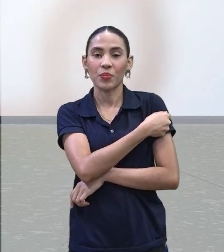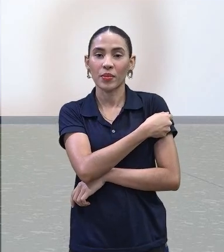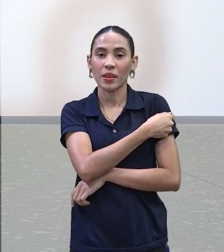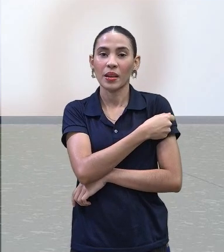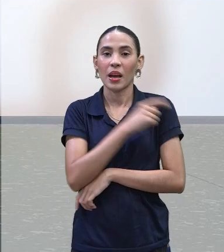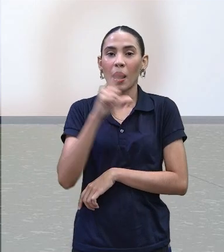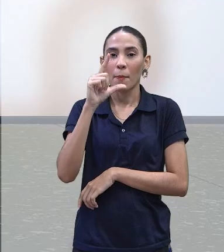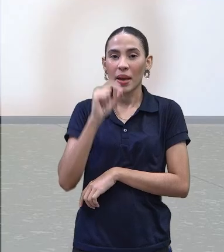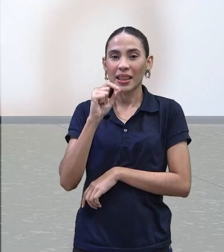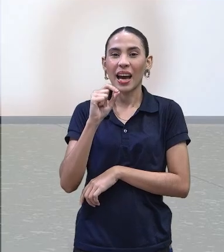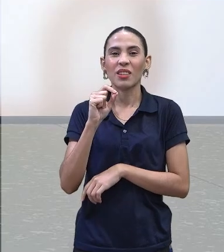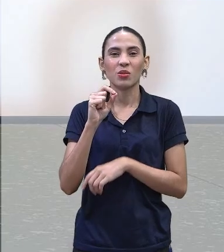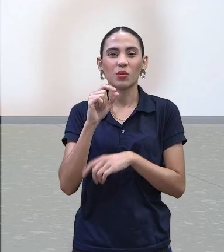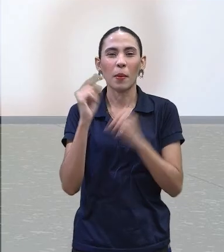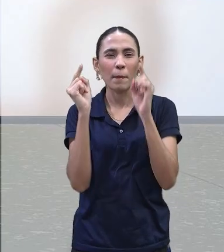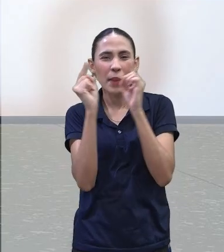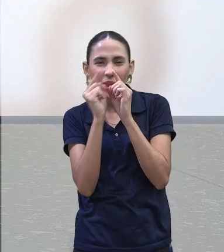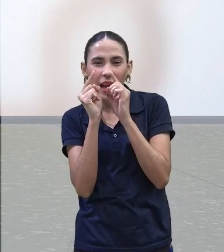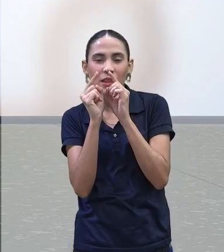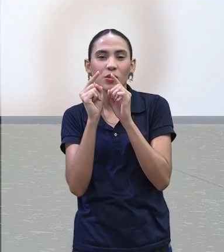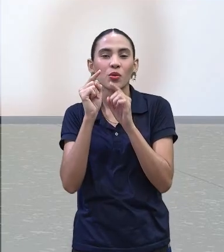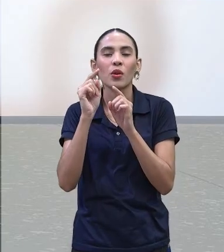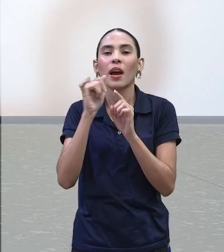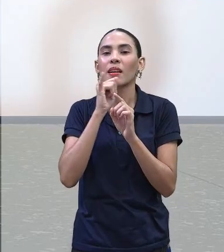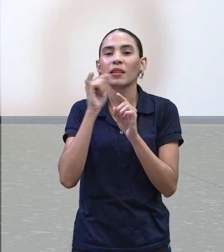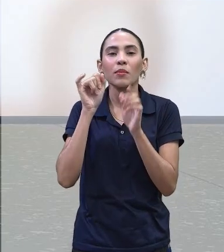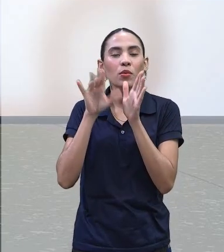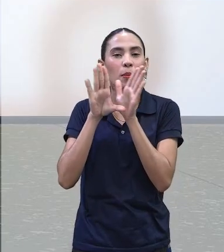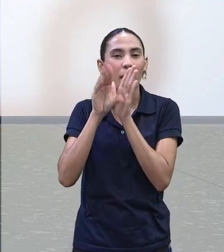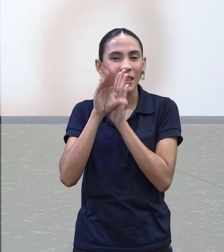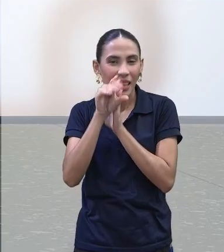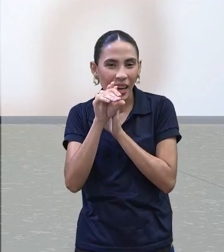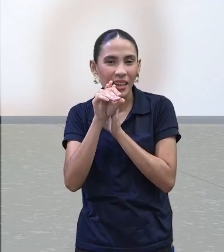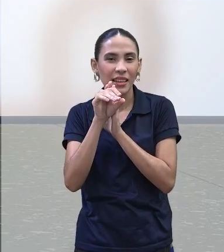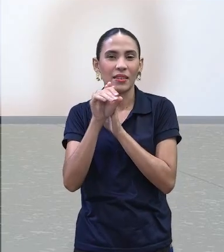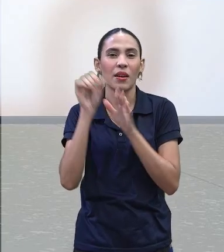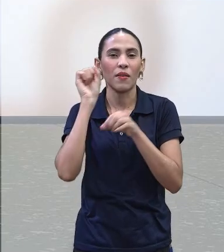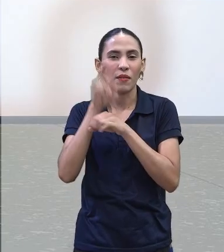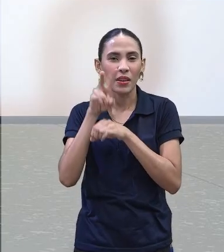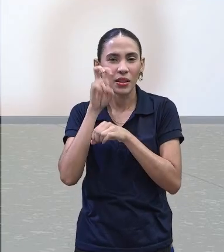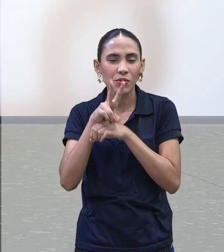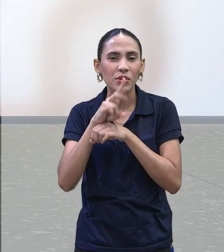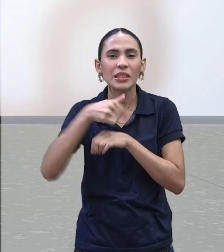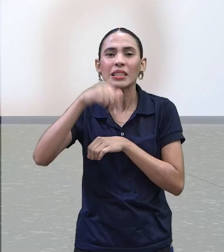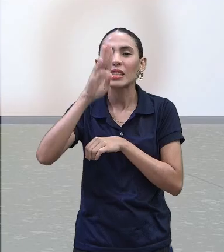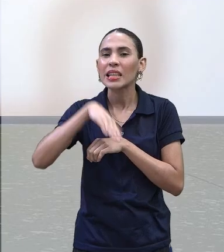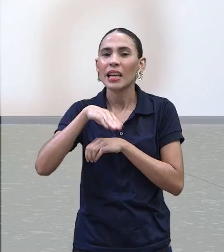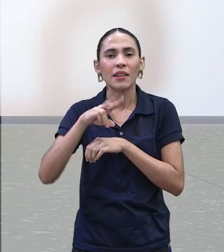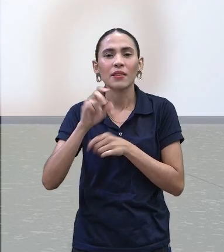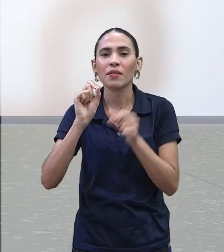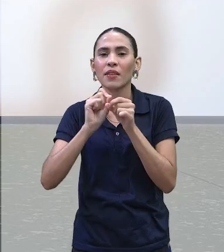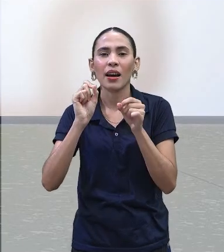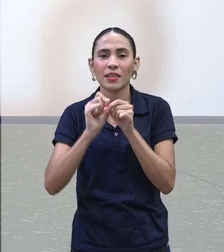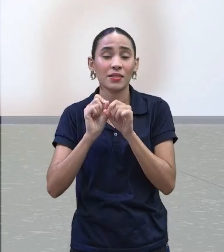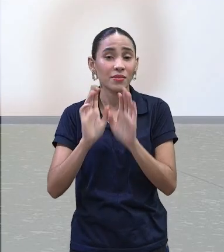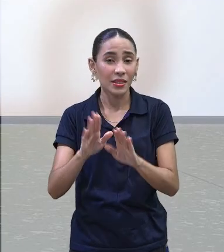pedaços de vírus? Quem é que faz isso? Isso, então, é feito por uma área que a gente chama